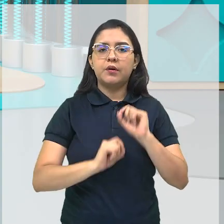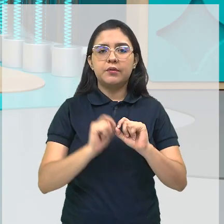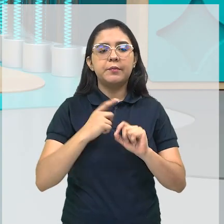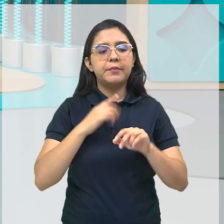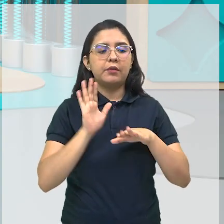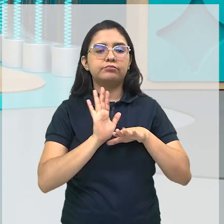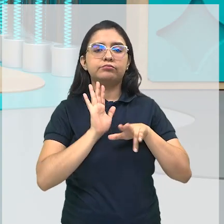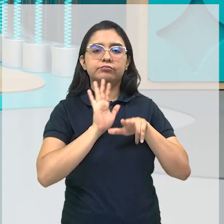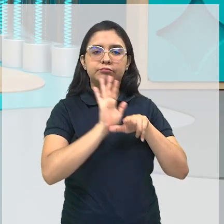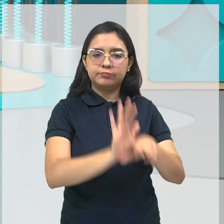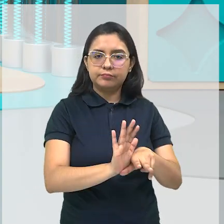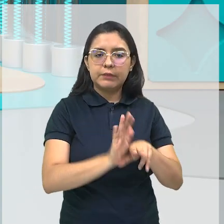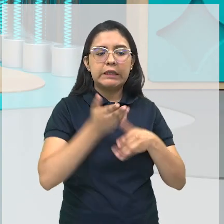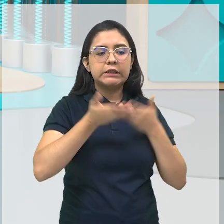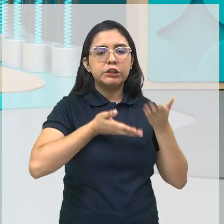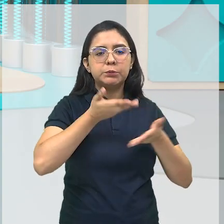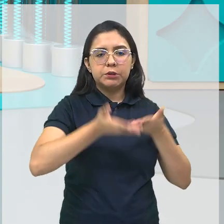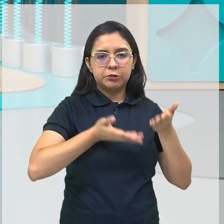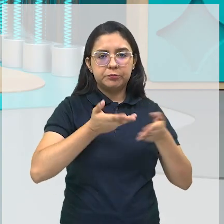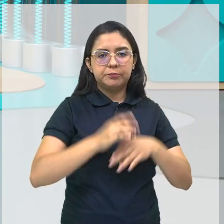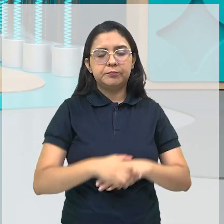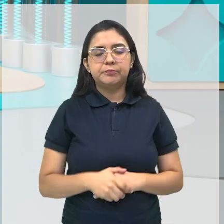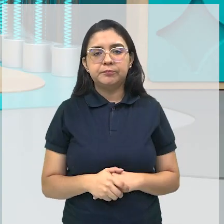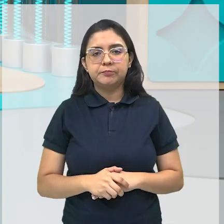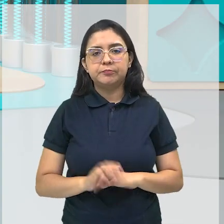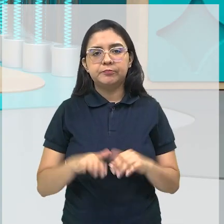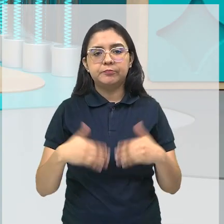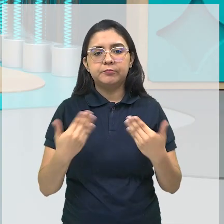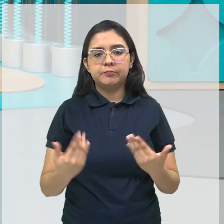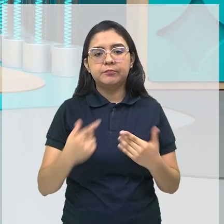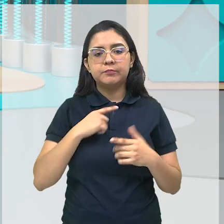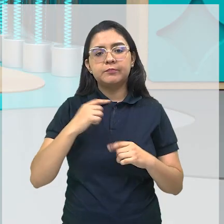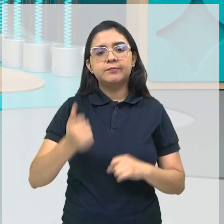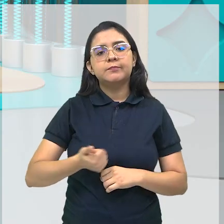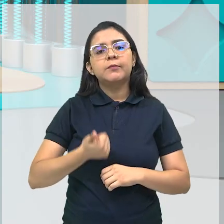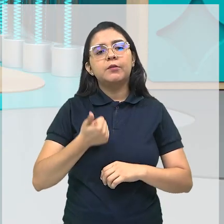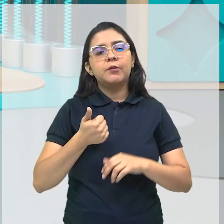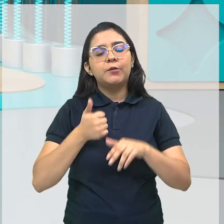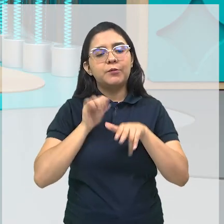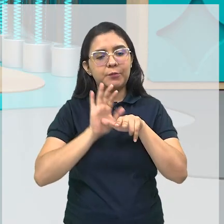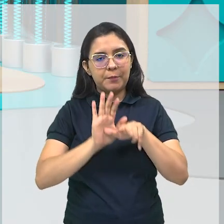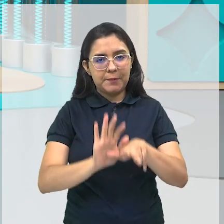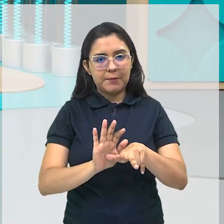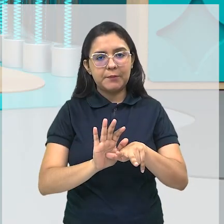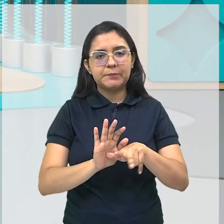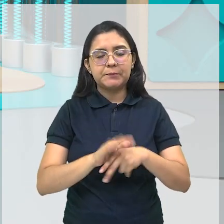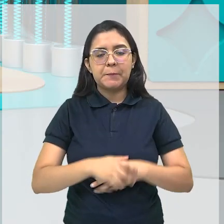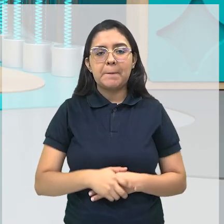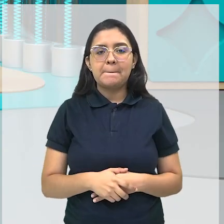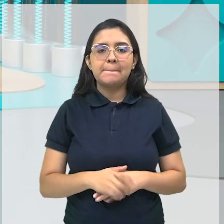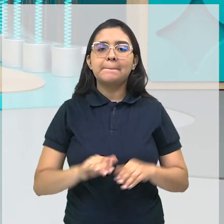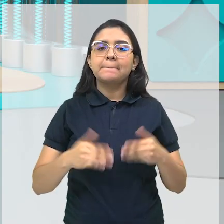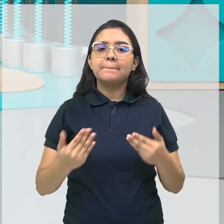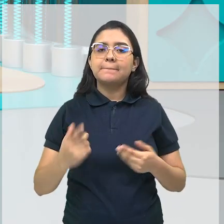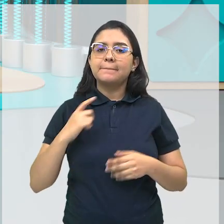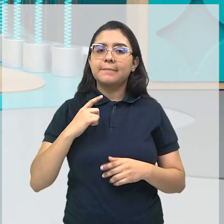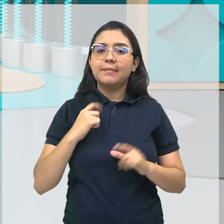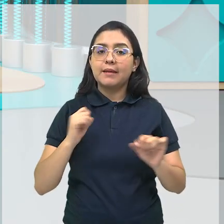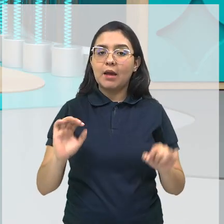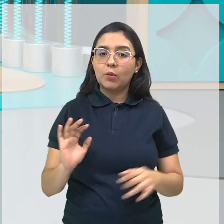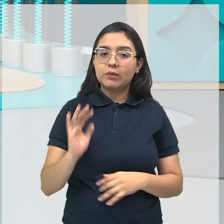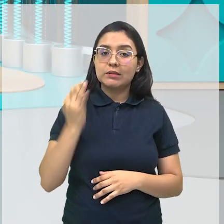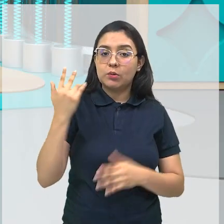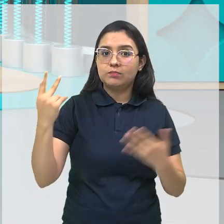por realizar esse atendimento, né? Então, é os primeiros socorros. É aquele que aconteceu o